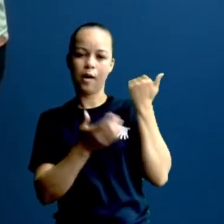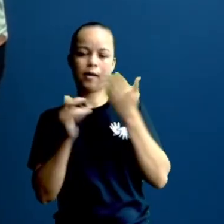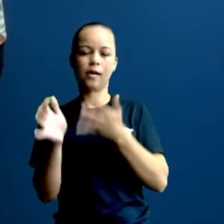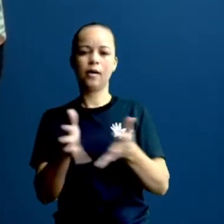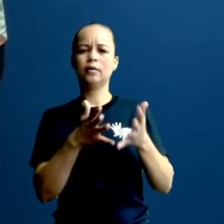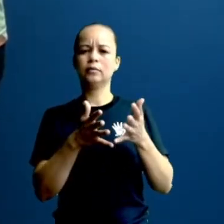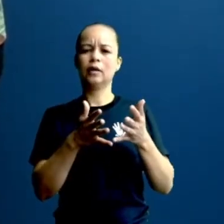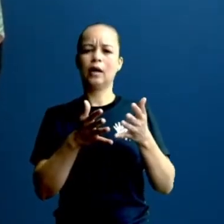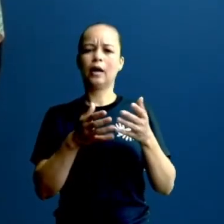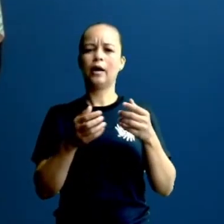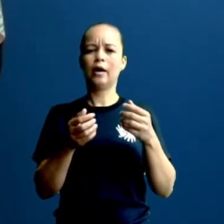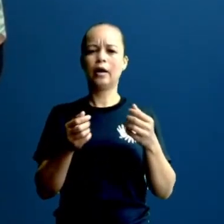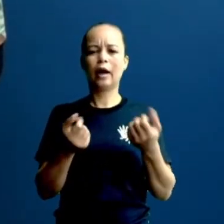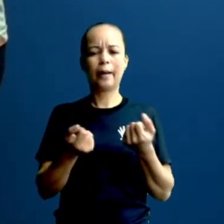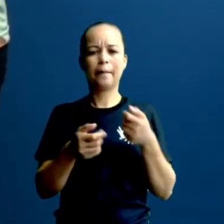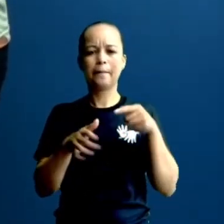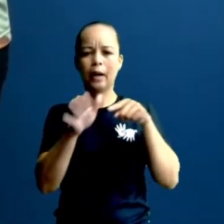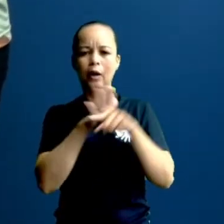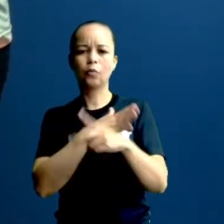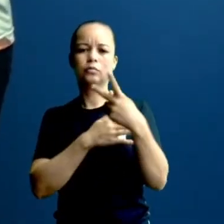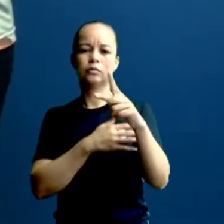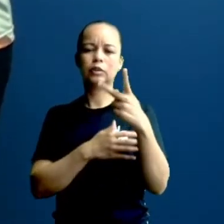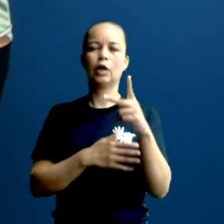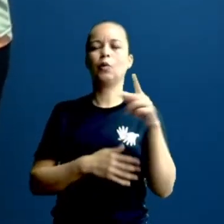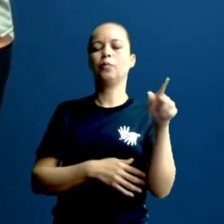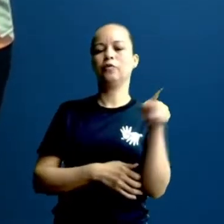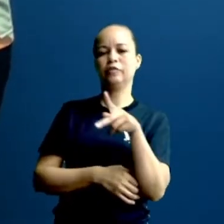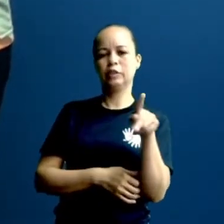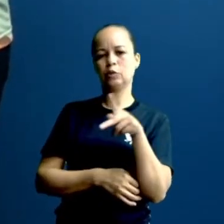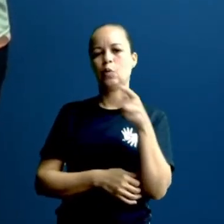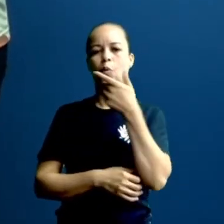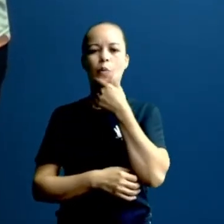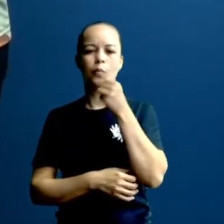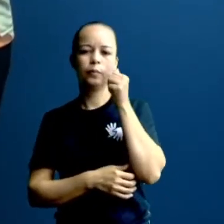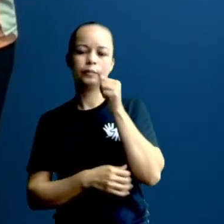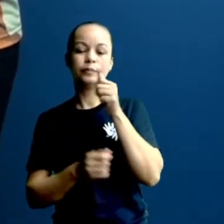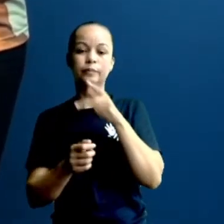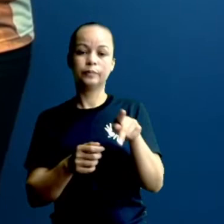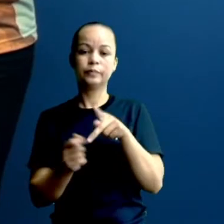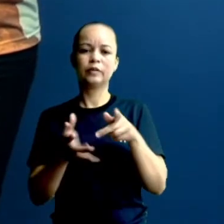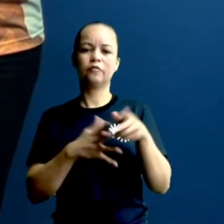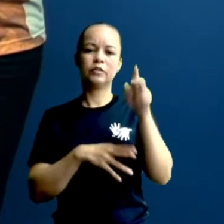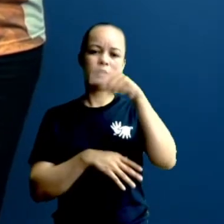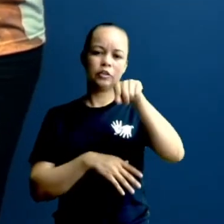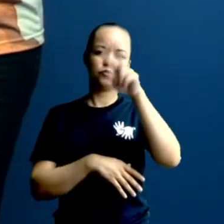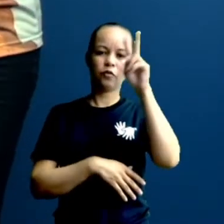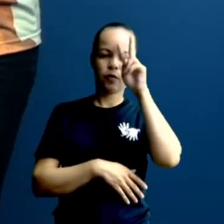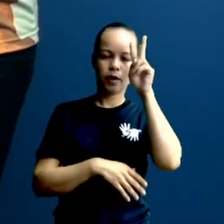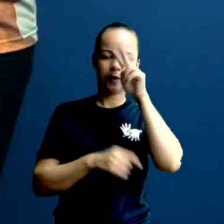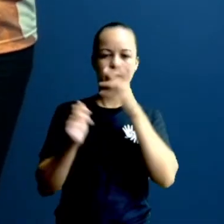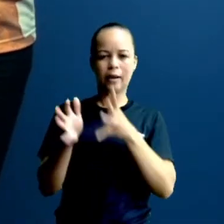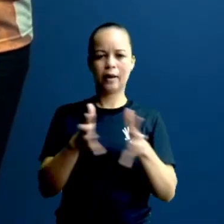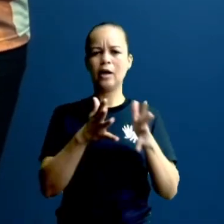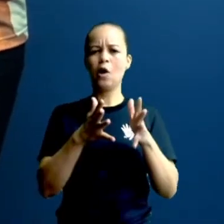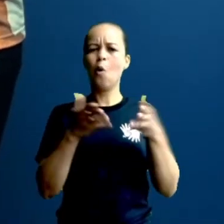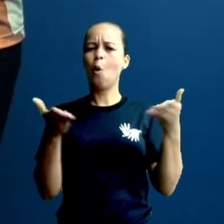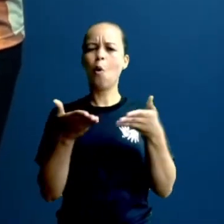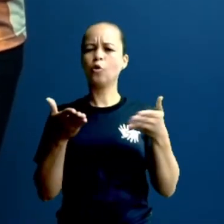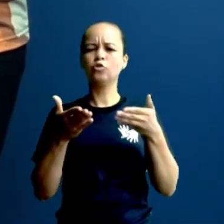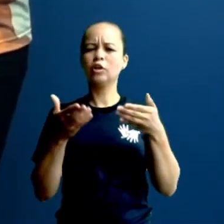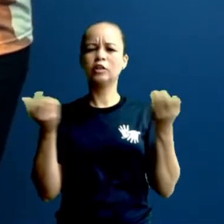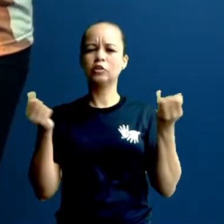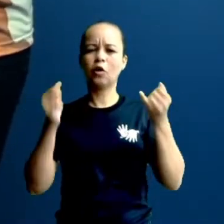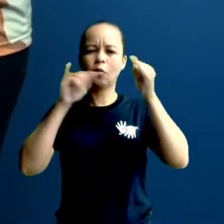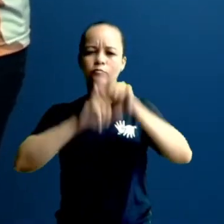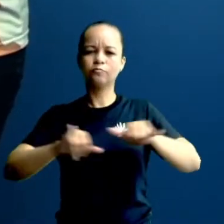teu professor, tua professora, porque aí vocês vão trazer essa lembrança do que eu falei, ok? Hoje é só para dar um spoilerzinho para a